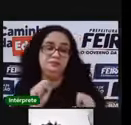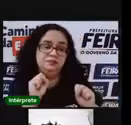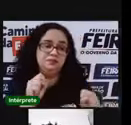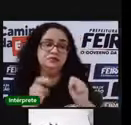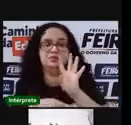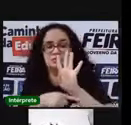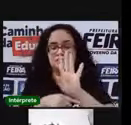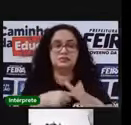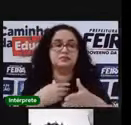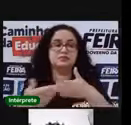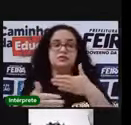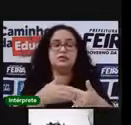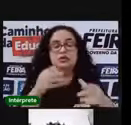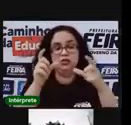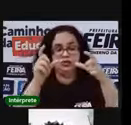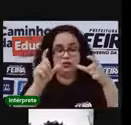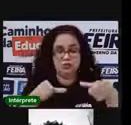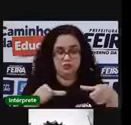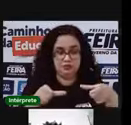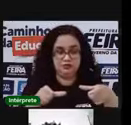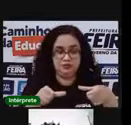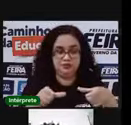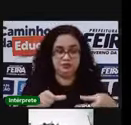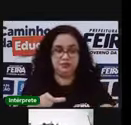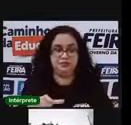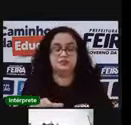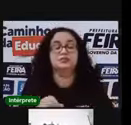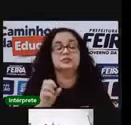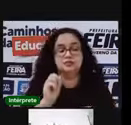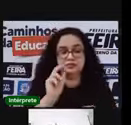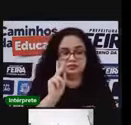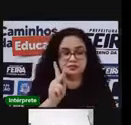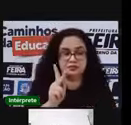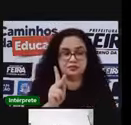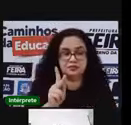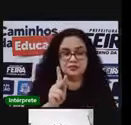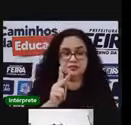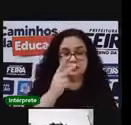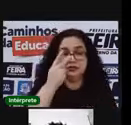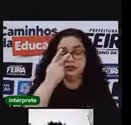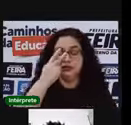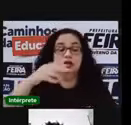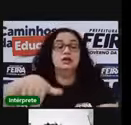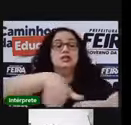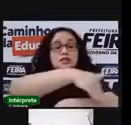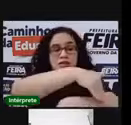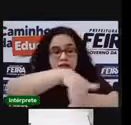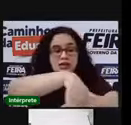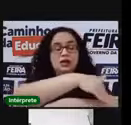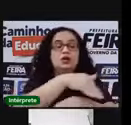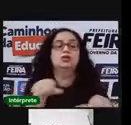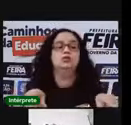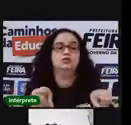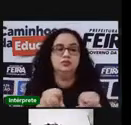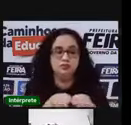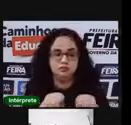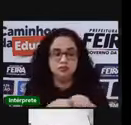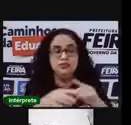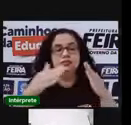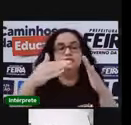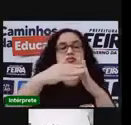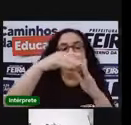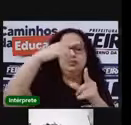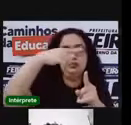em qualquer lugar, eu devo ser solidário em qualquer lugar, tá certo? Então, na rua também, na igreja,